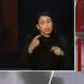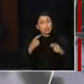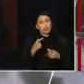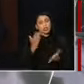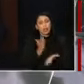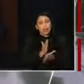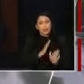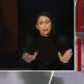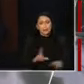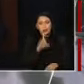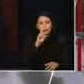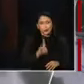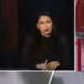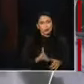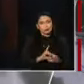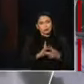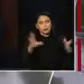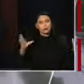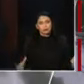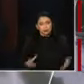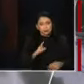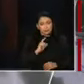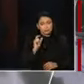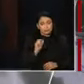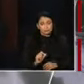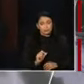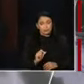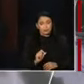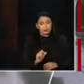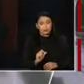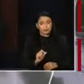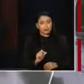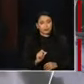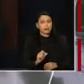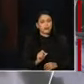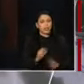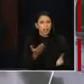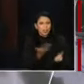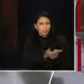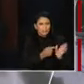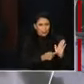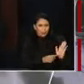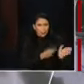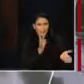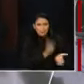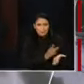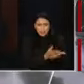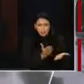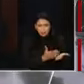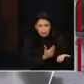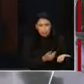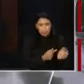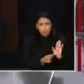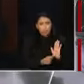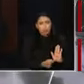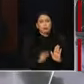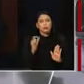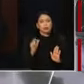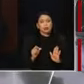Direito. Segundo a peça de acusação, na mesma página hora citada, os danos